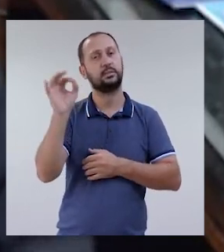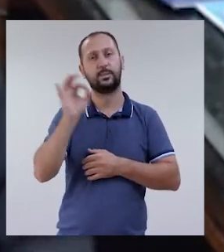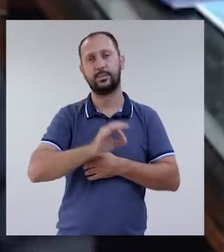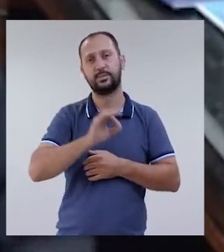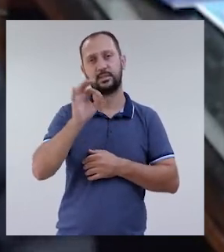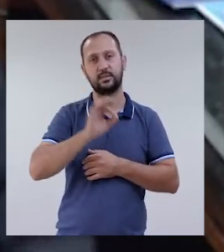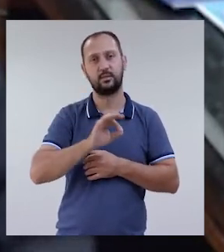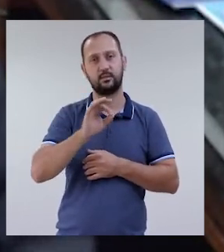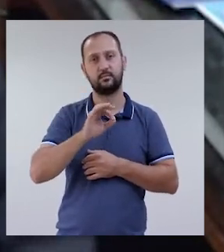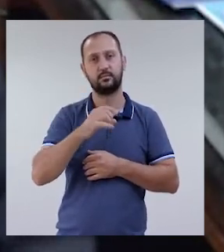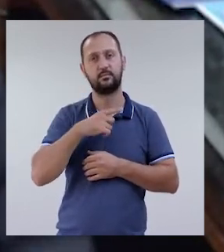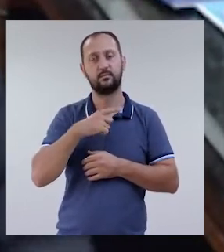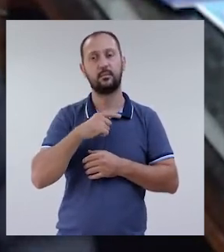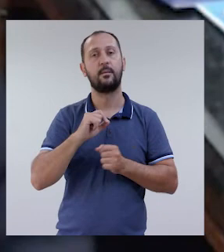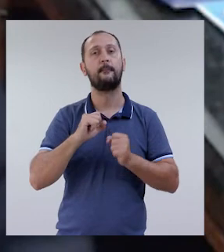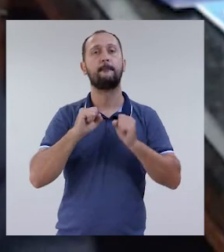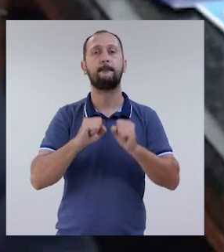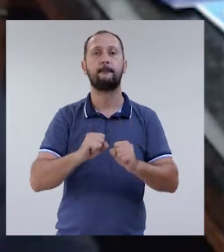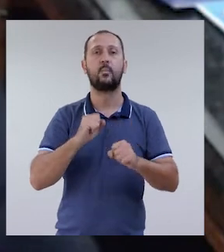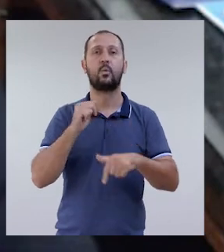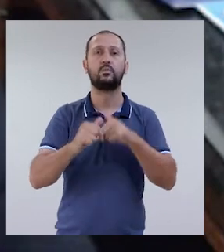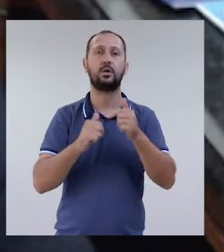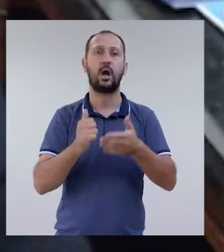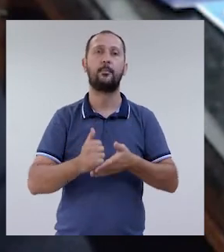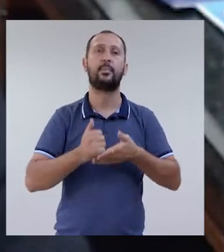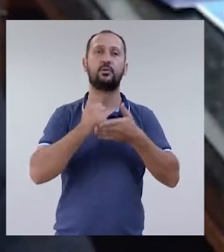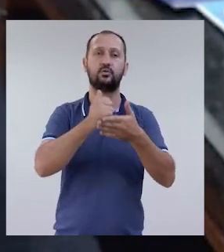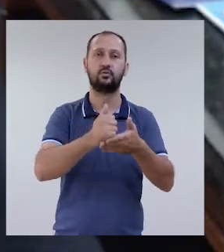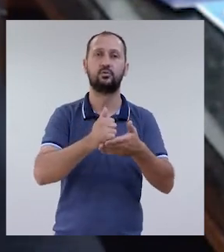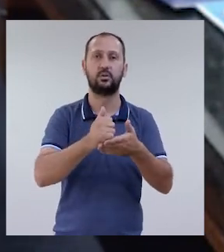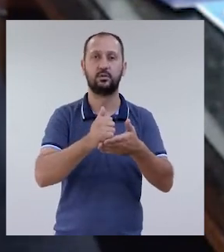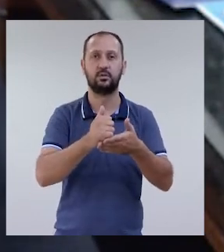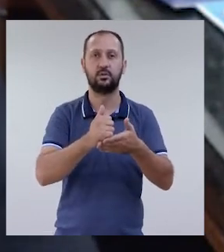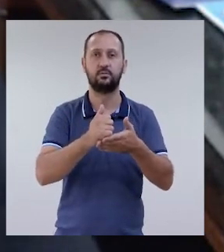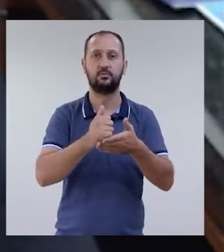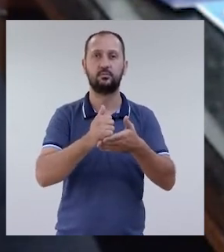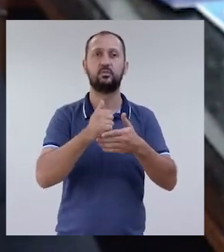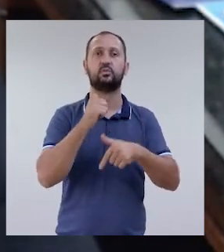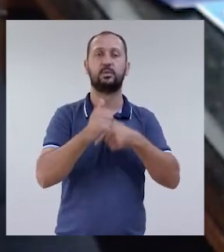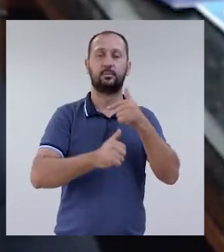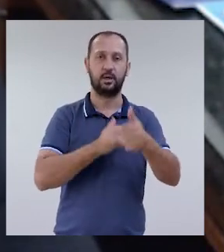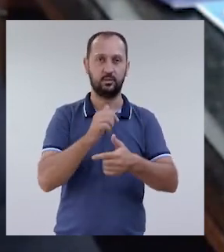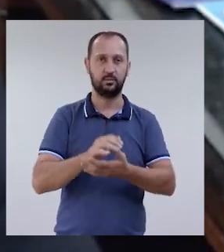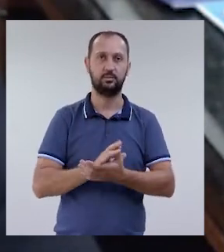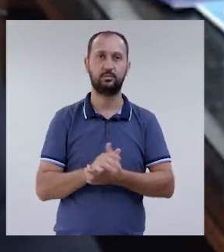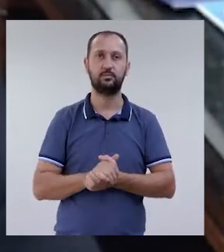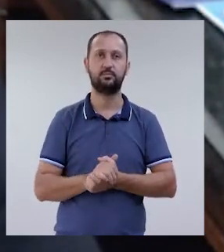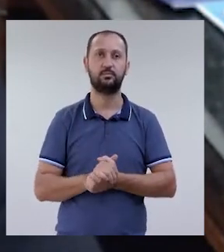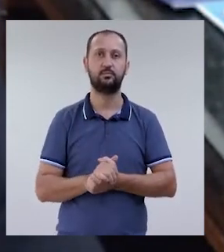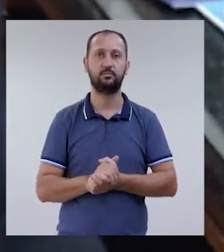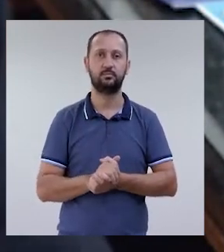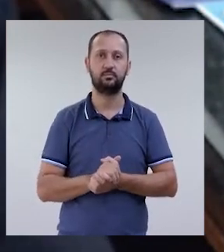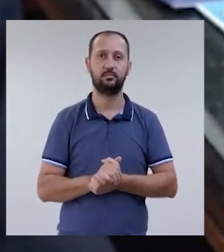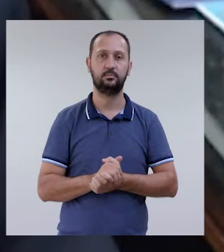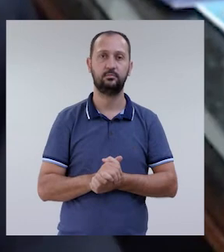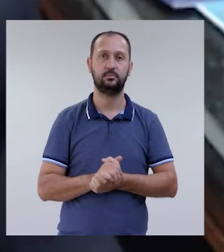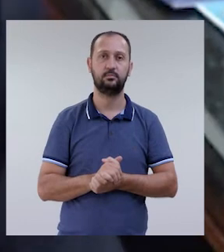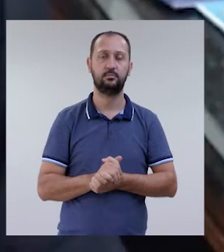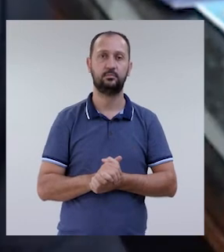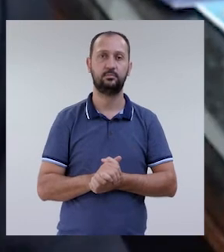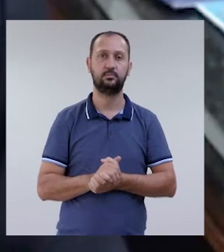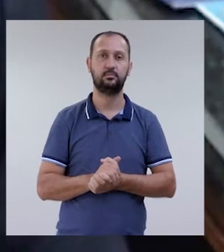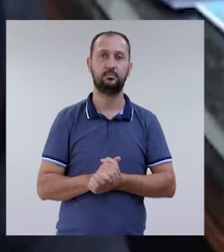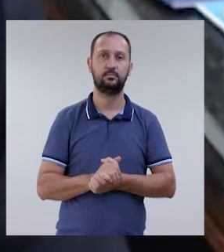dos 30%, indispensáveis para auxiliá-lo nas suas tarefas.